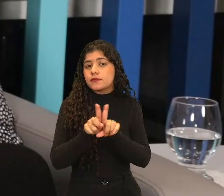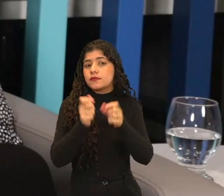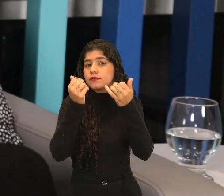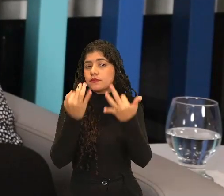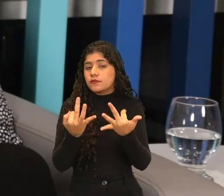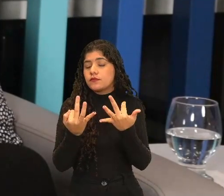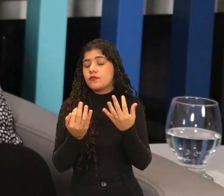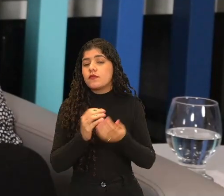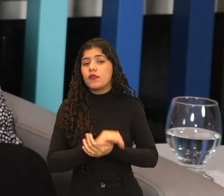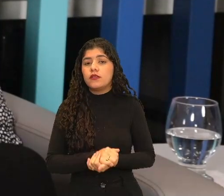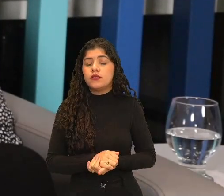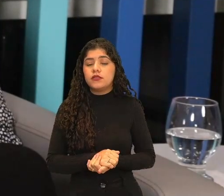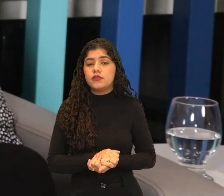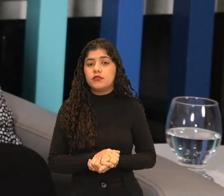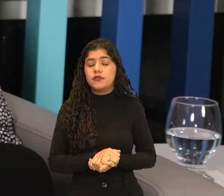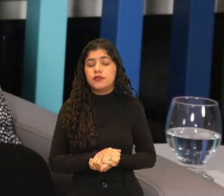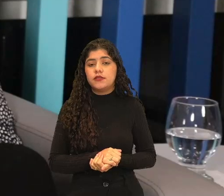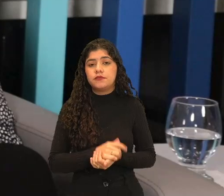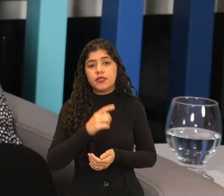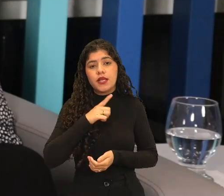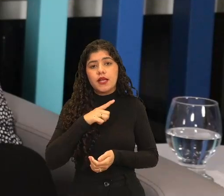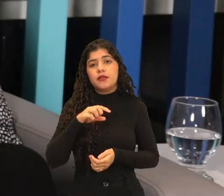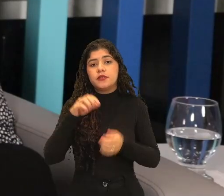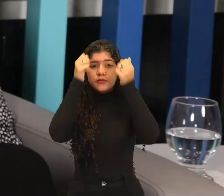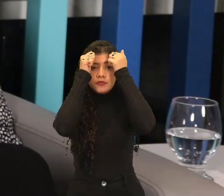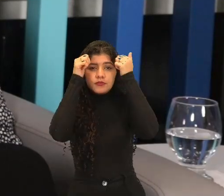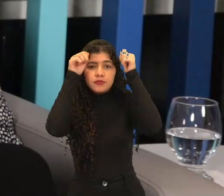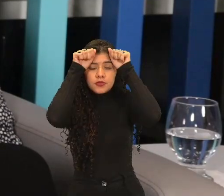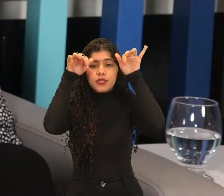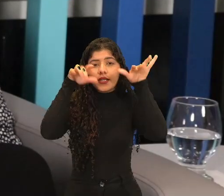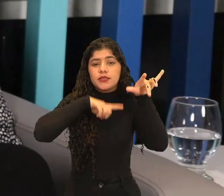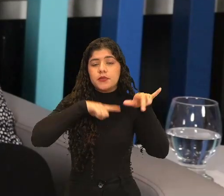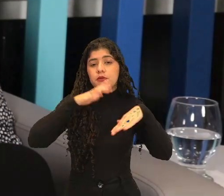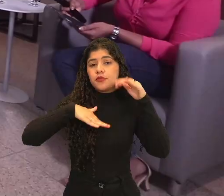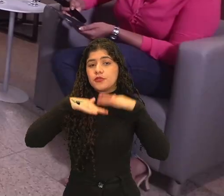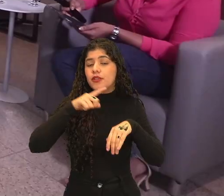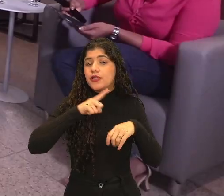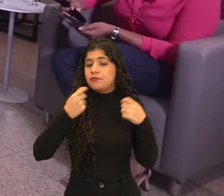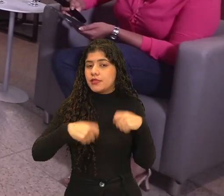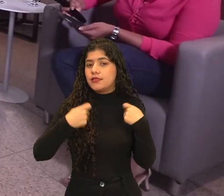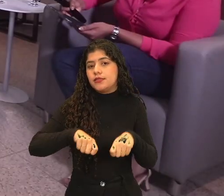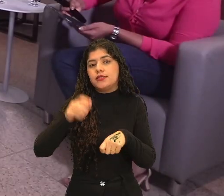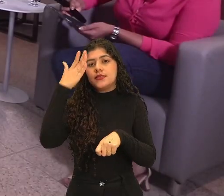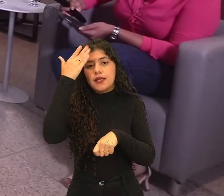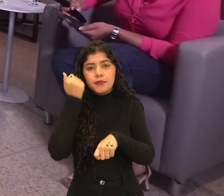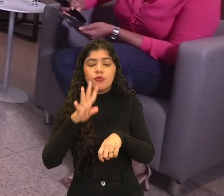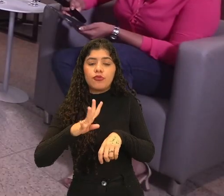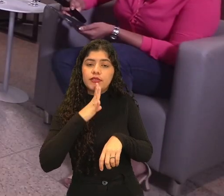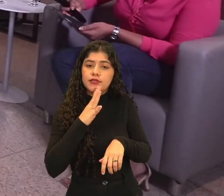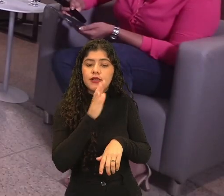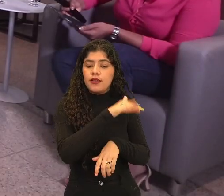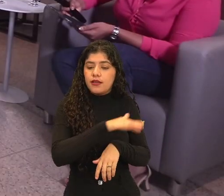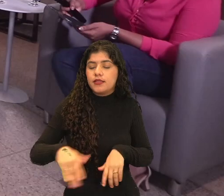lei do transtorno do espectro autista, garante que esse profissional ele precisa acompanhar essa criança, né, para